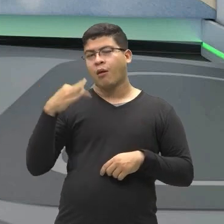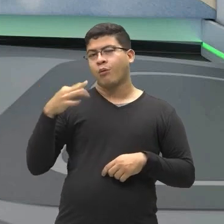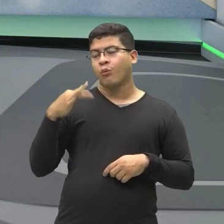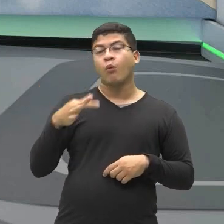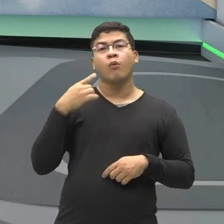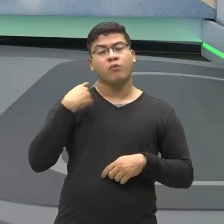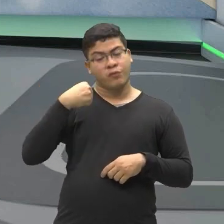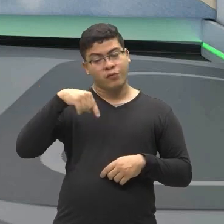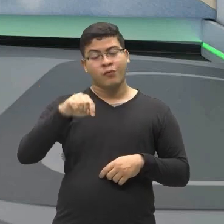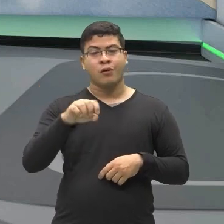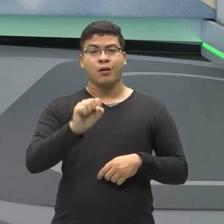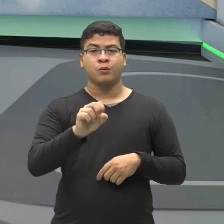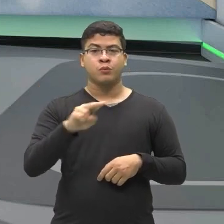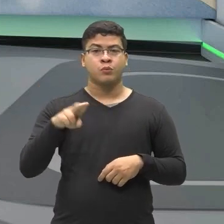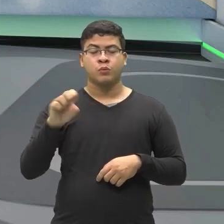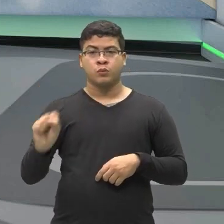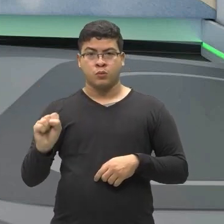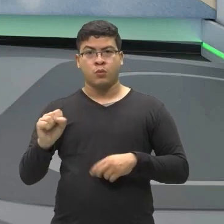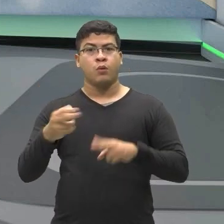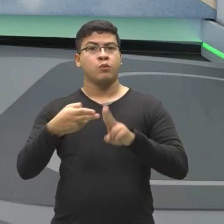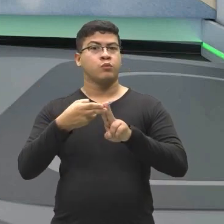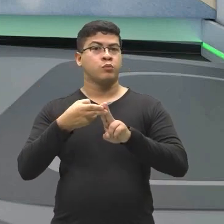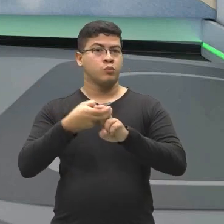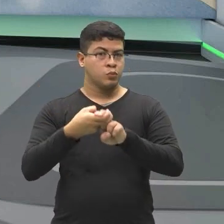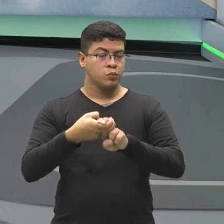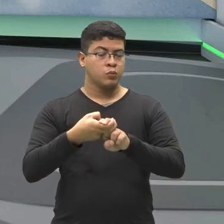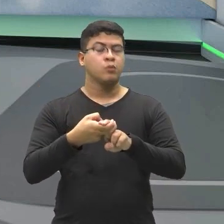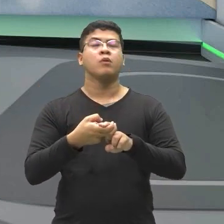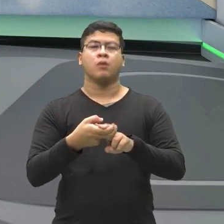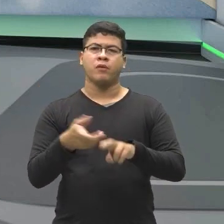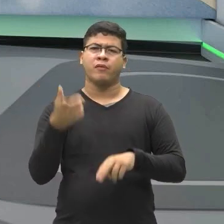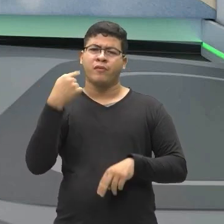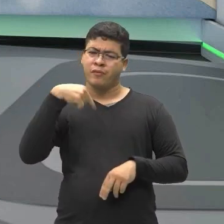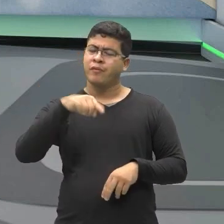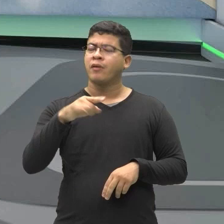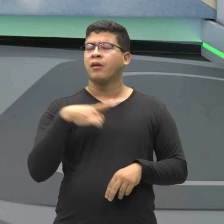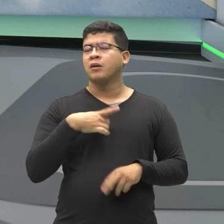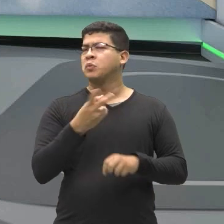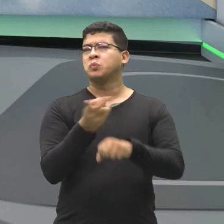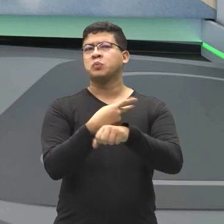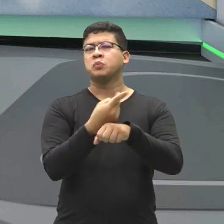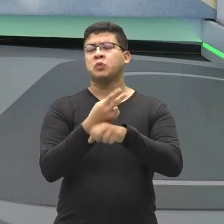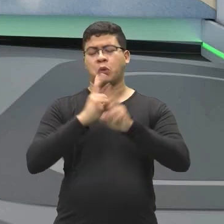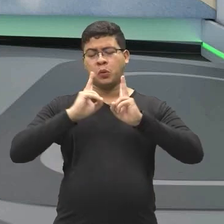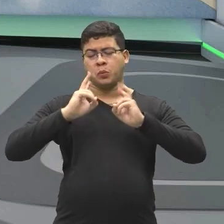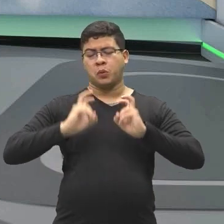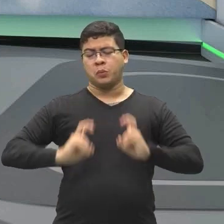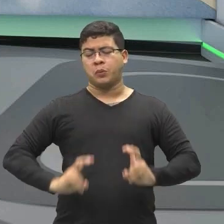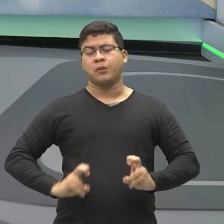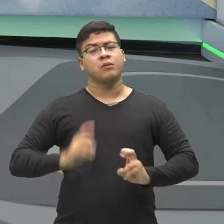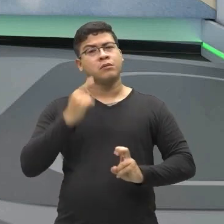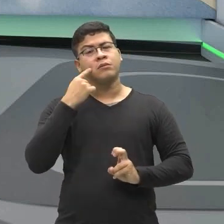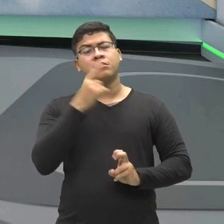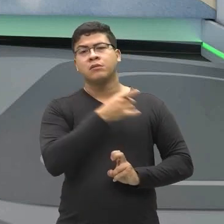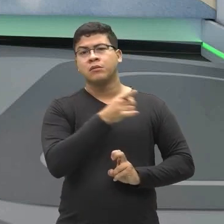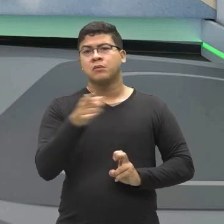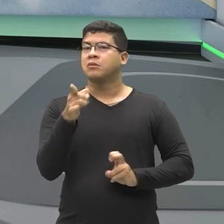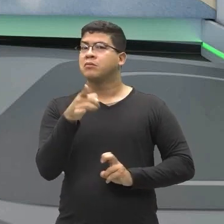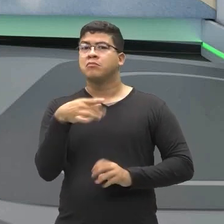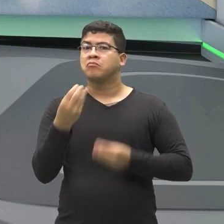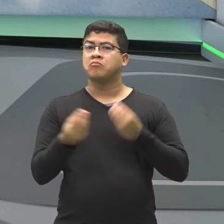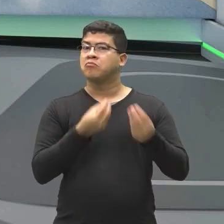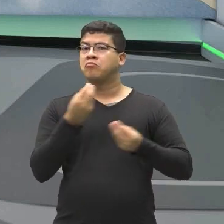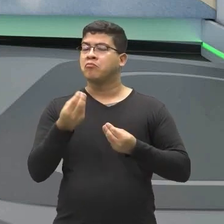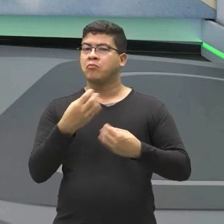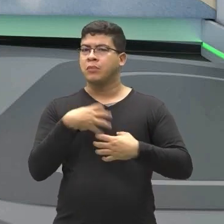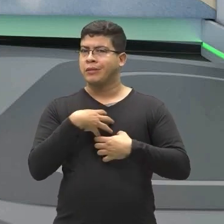de saúde, procura um hospital para realizar exames e verificar se você está ali com algum agente que está prejudicando o seu organismo,